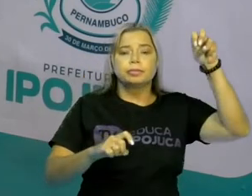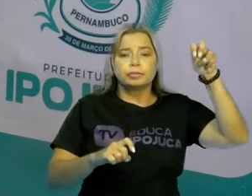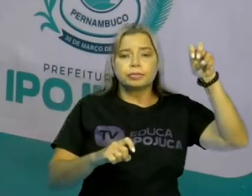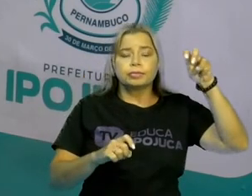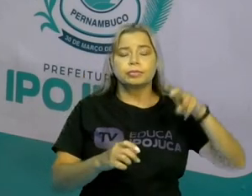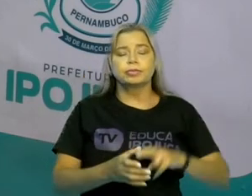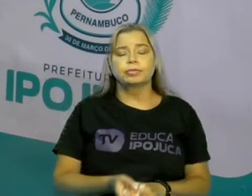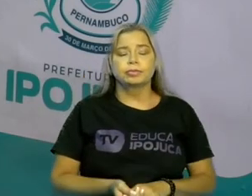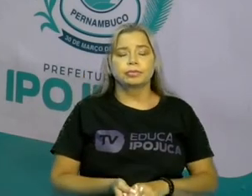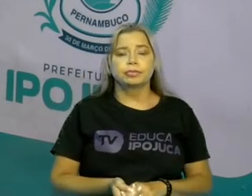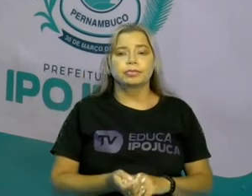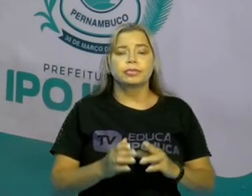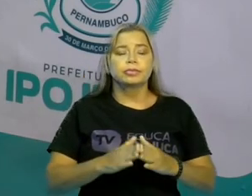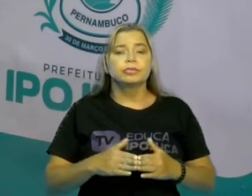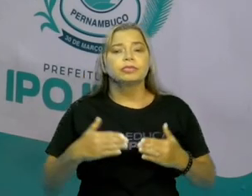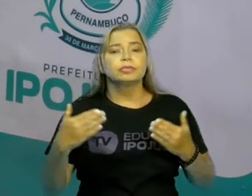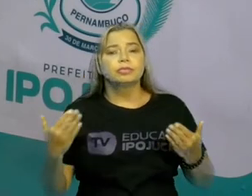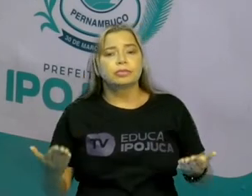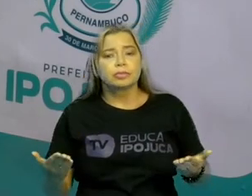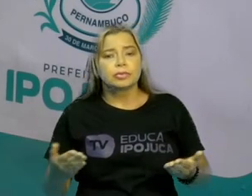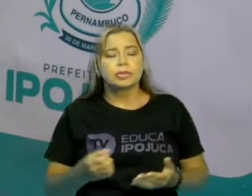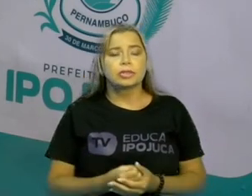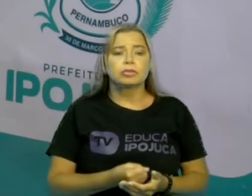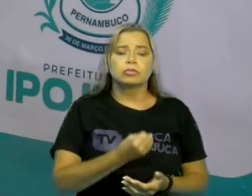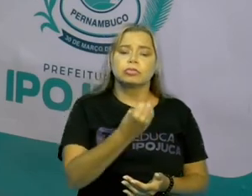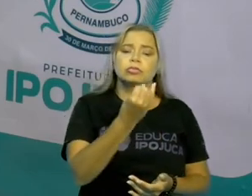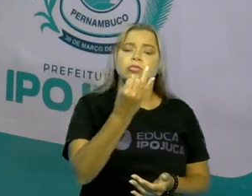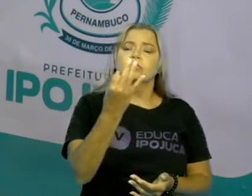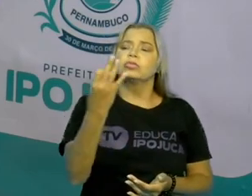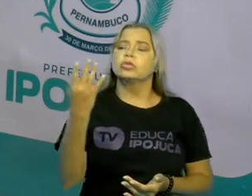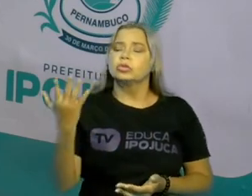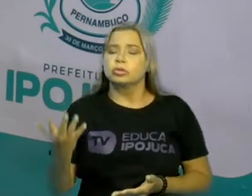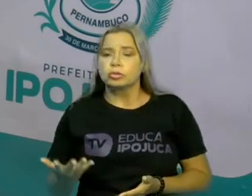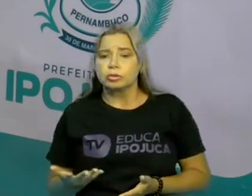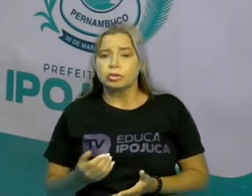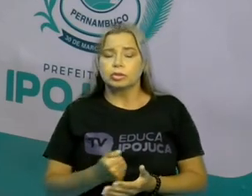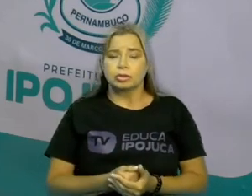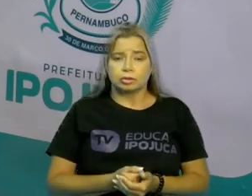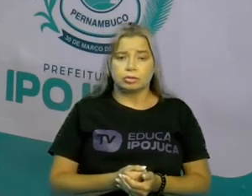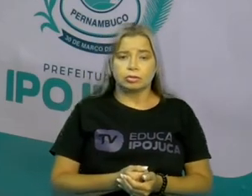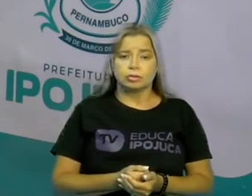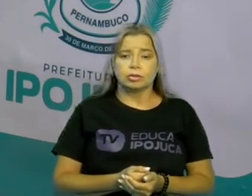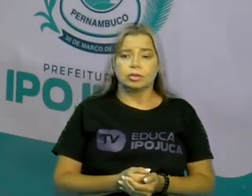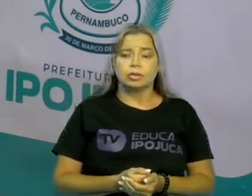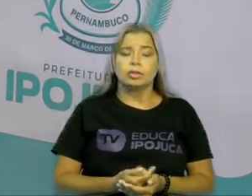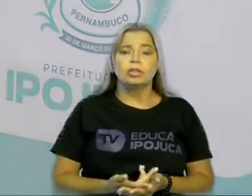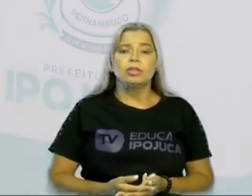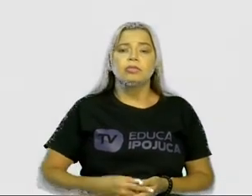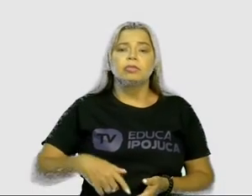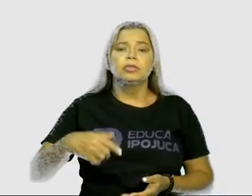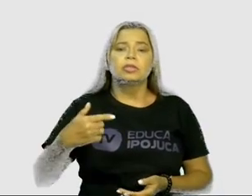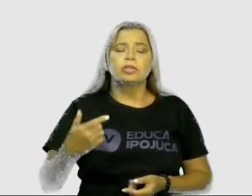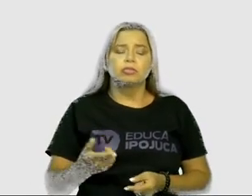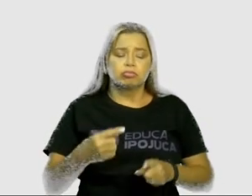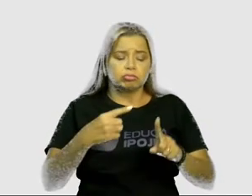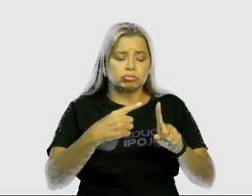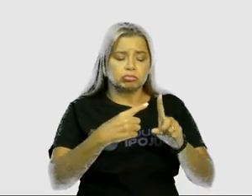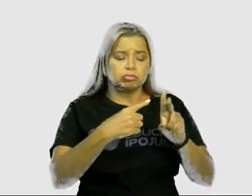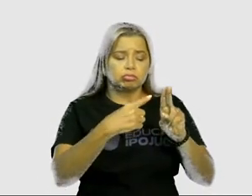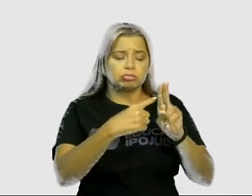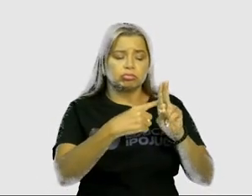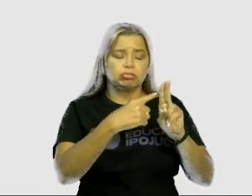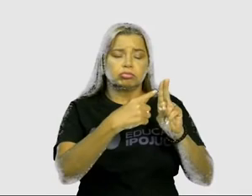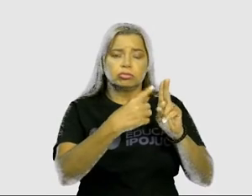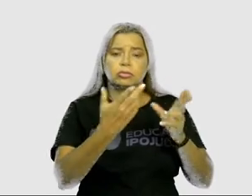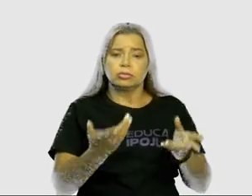unidades. Então, calcula como no exemplo, 2 dezenas mais 4 unidades é igual